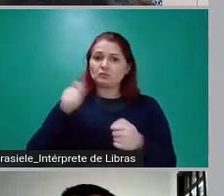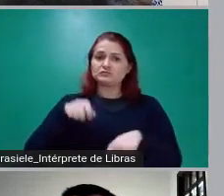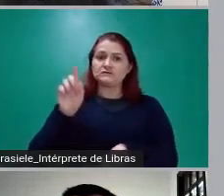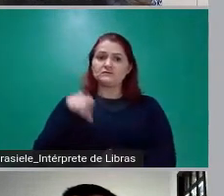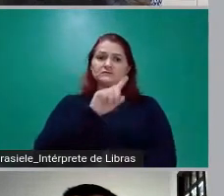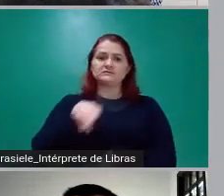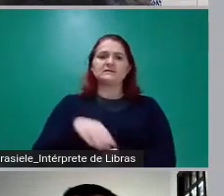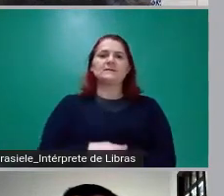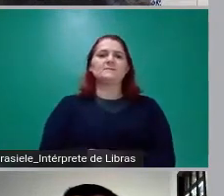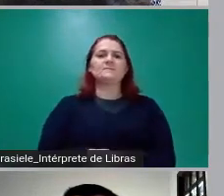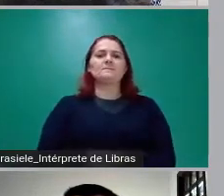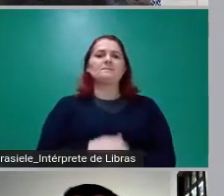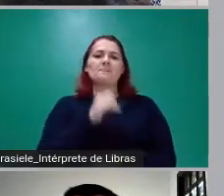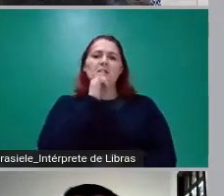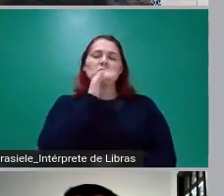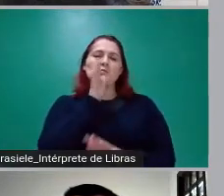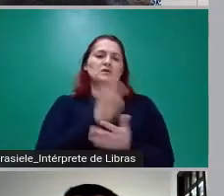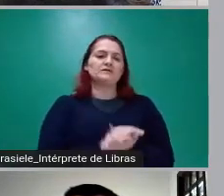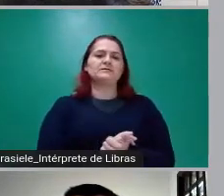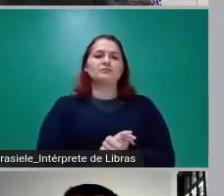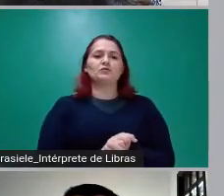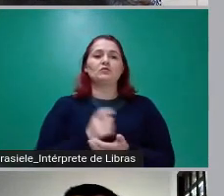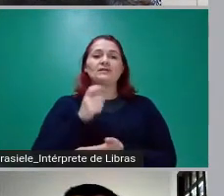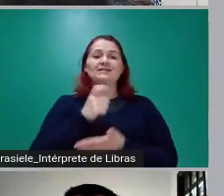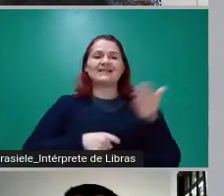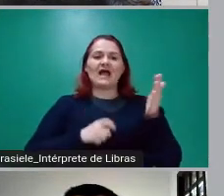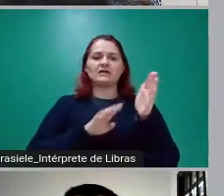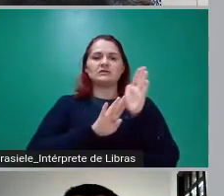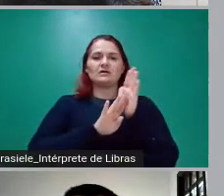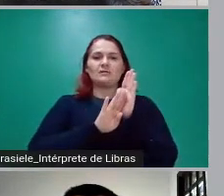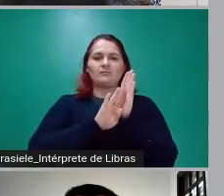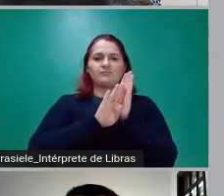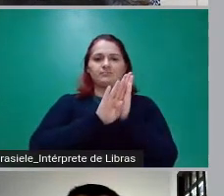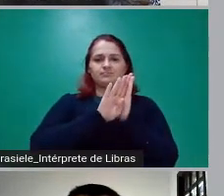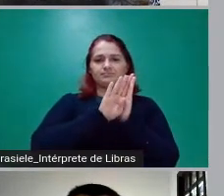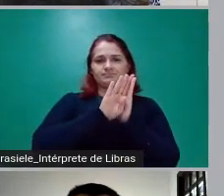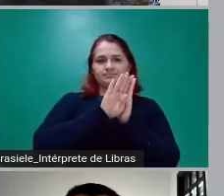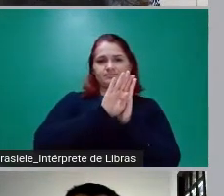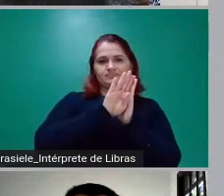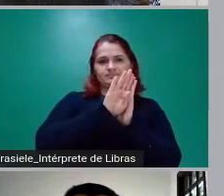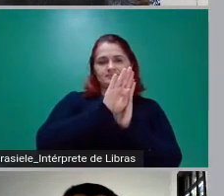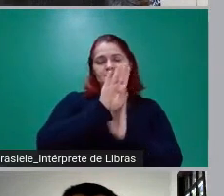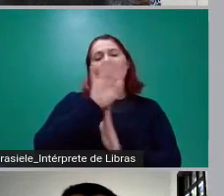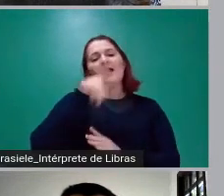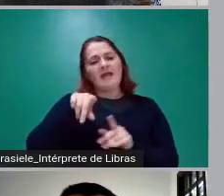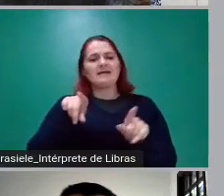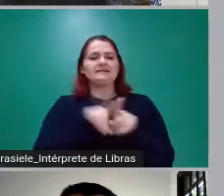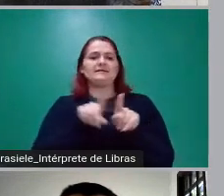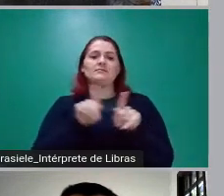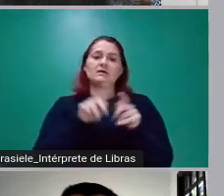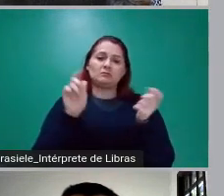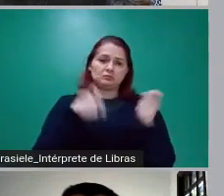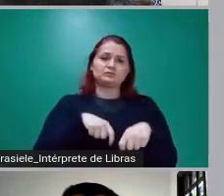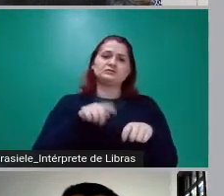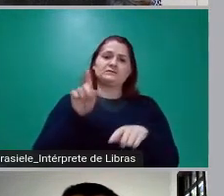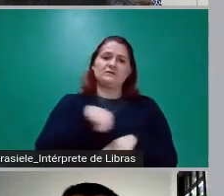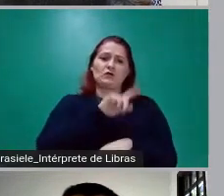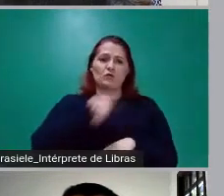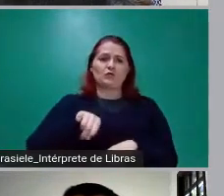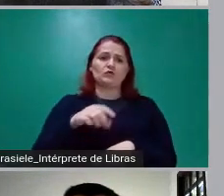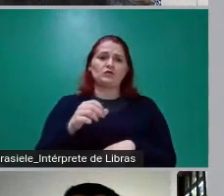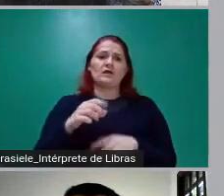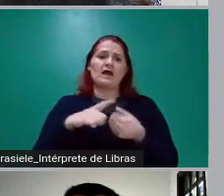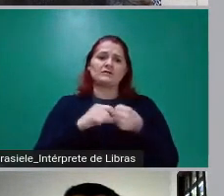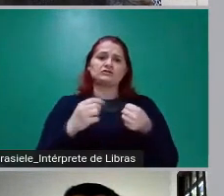por exemplo, que você teve das taxas Libor e Prime que fizeram explodir a dívida pública é uma situação em que seria aplicável esse artigo